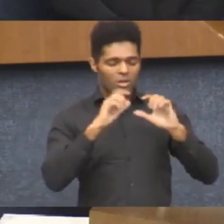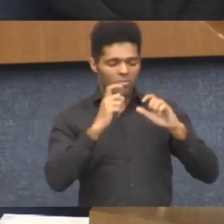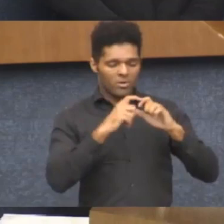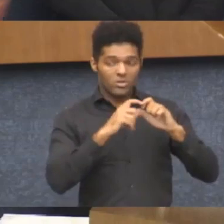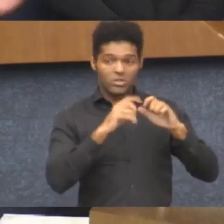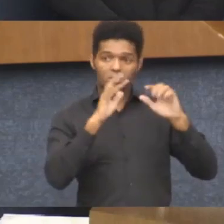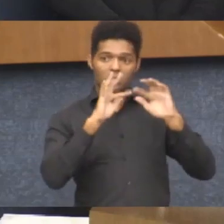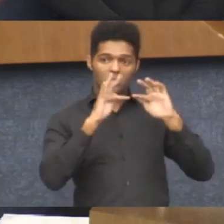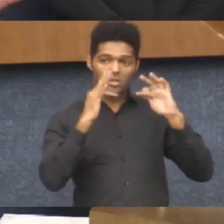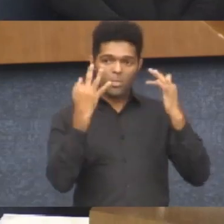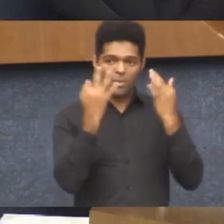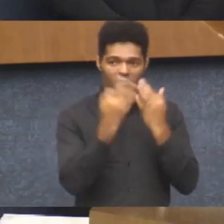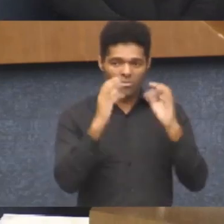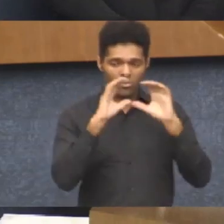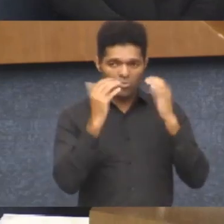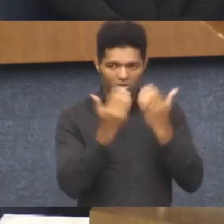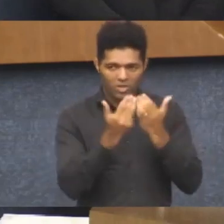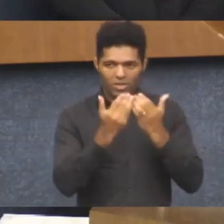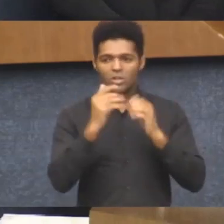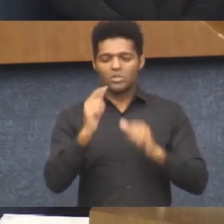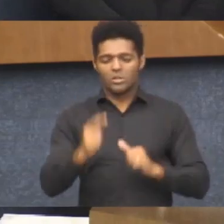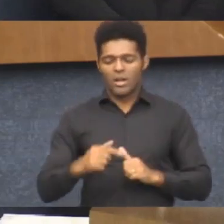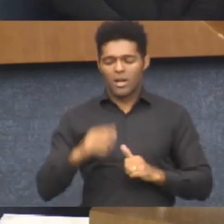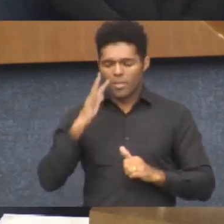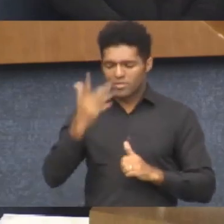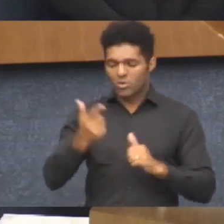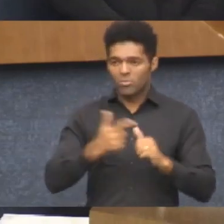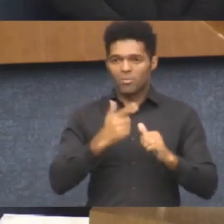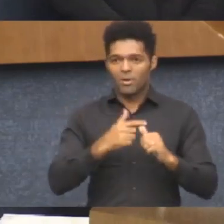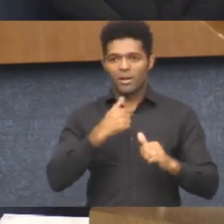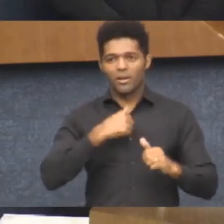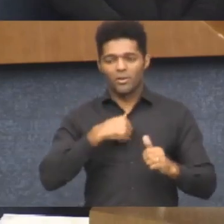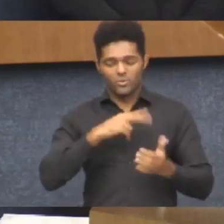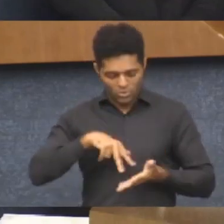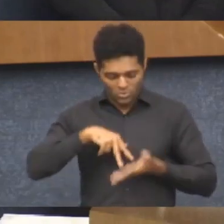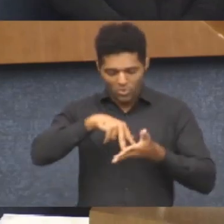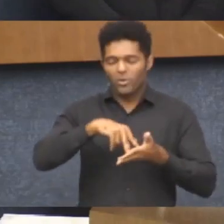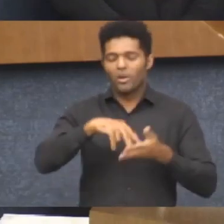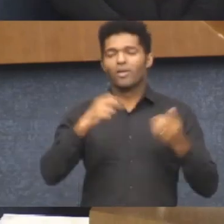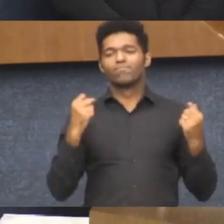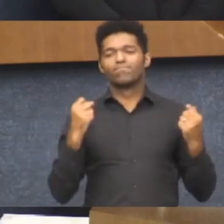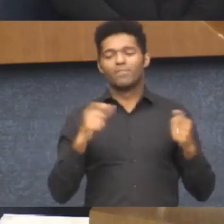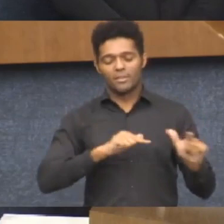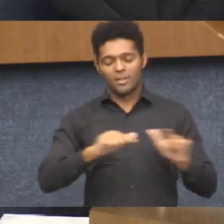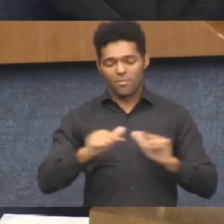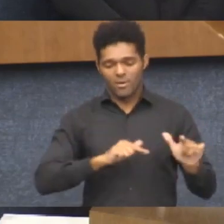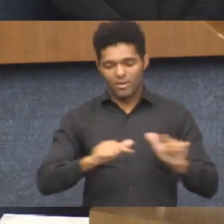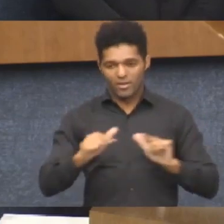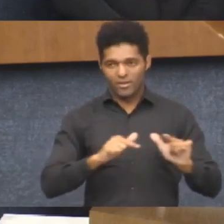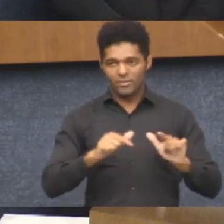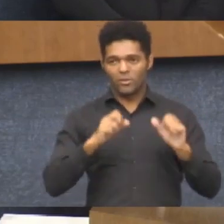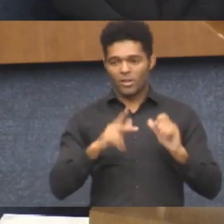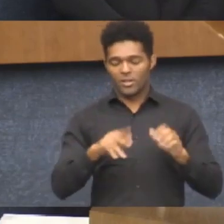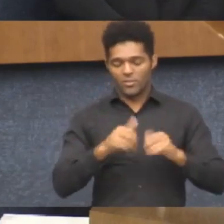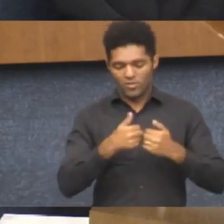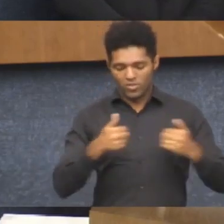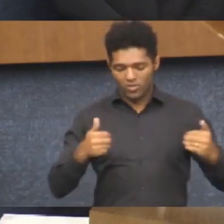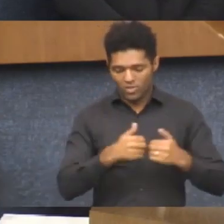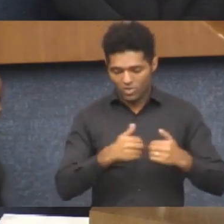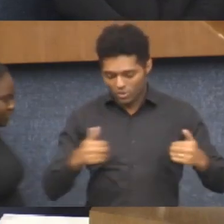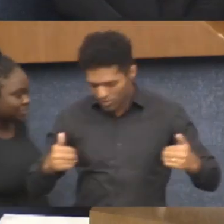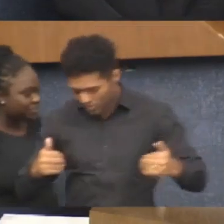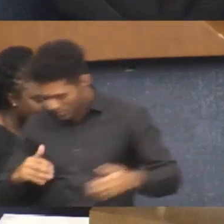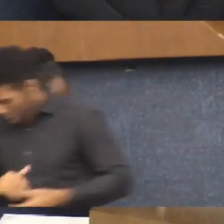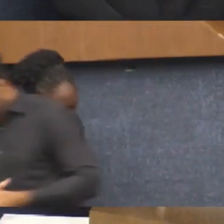disso. E a gente dividiu um pouco a gestão, e quando Fabiano falou, estou saindo da gestão, estou voltando para a ponta,